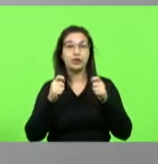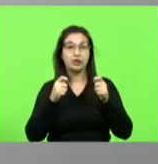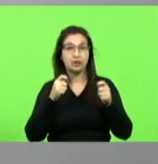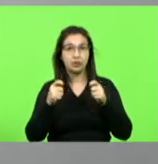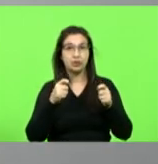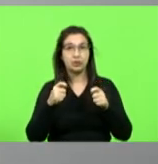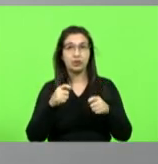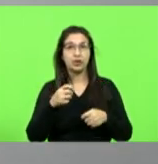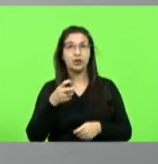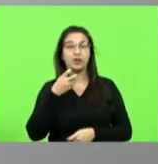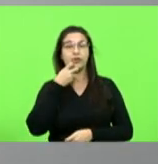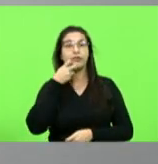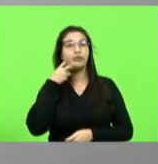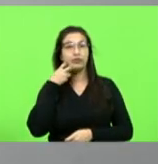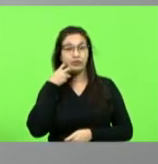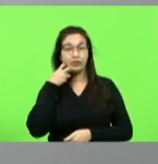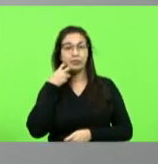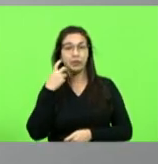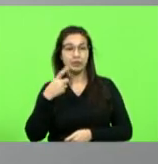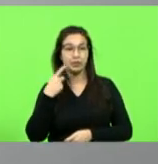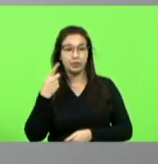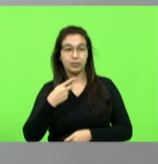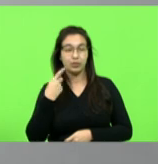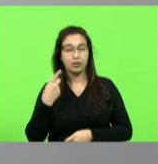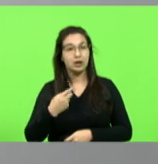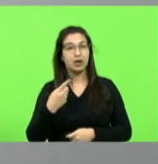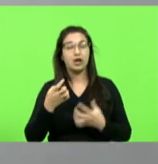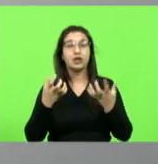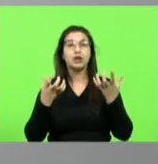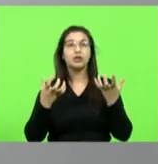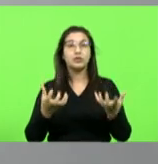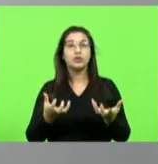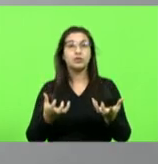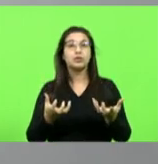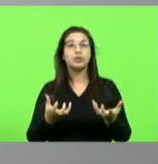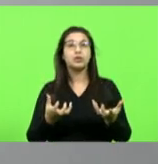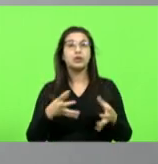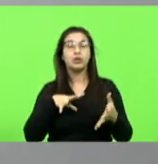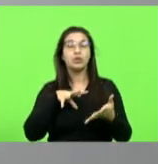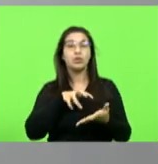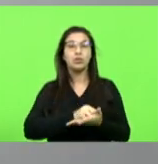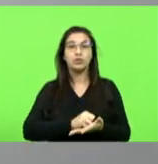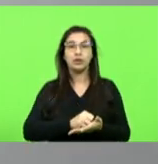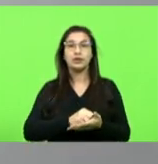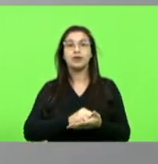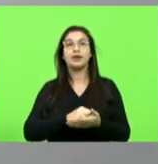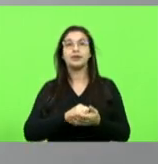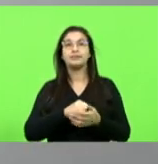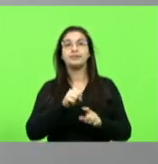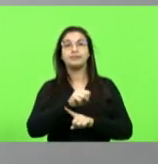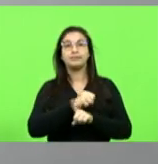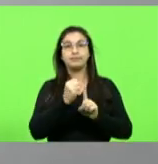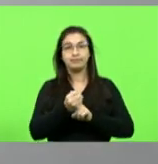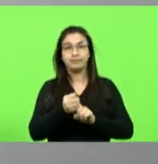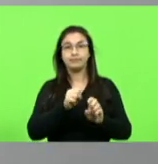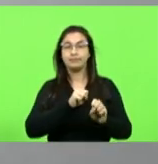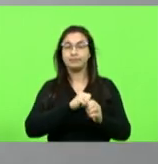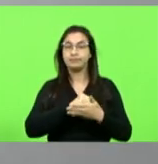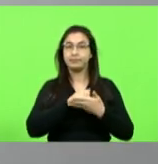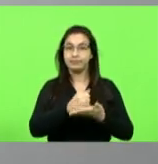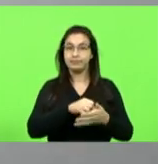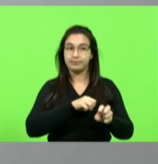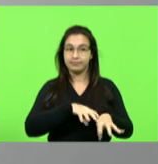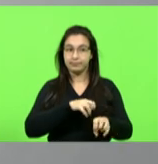uma emenda para adequação do projeto à lei federal, adicionando aí a contratação também de assistentes sociais. E também, né,